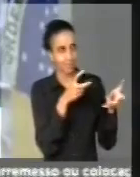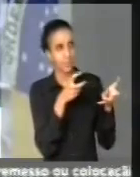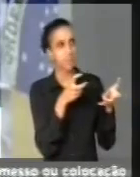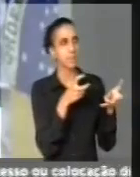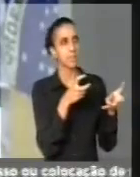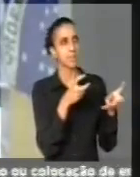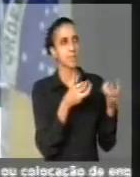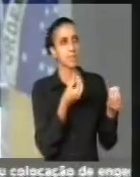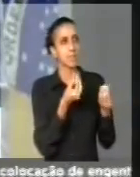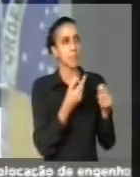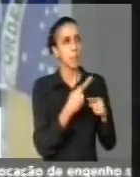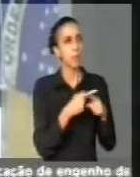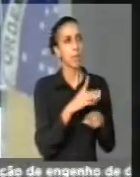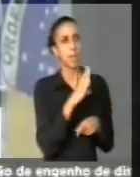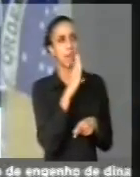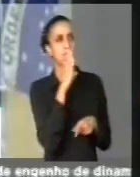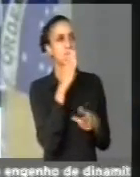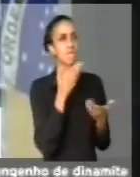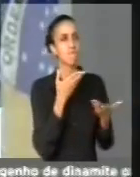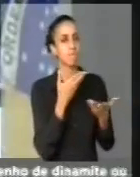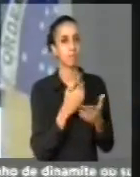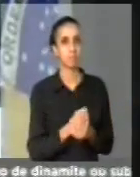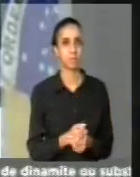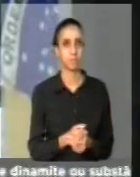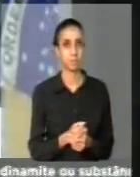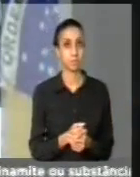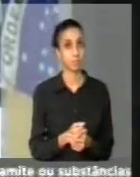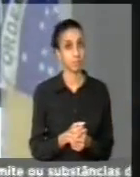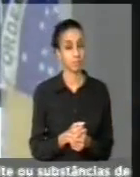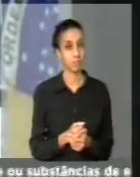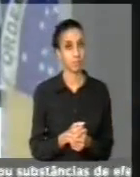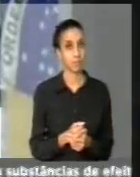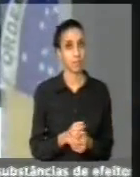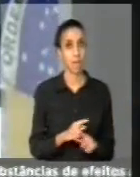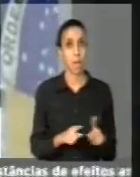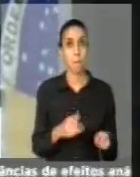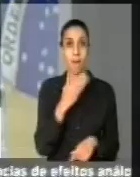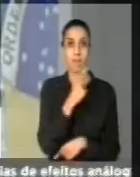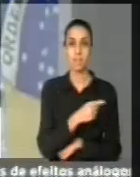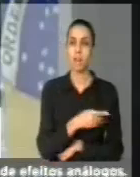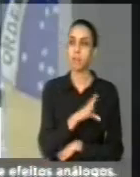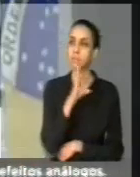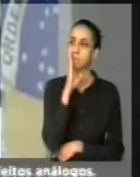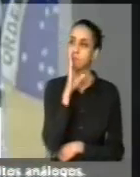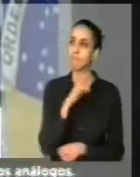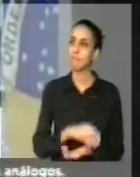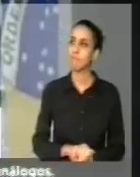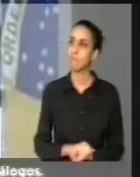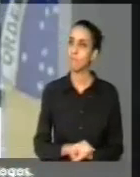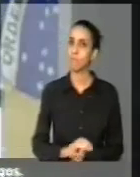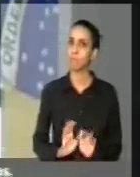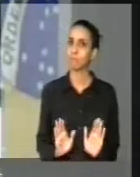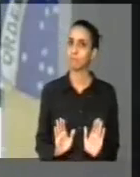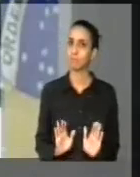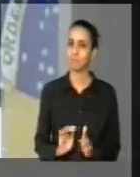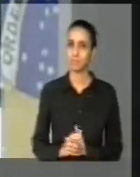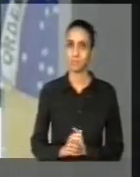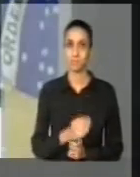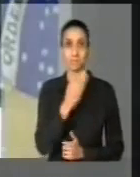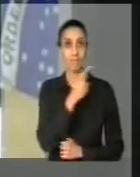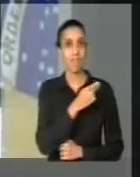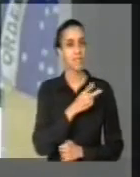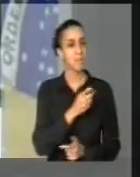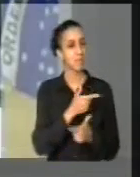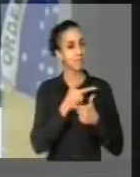interpretavam das mais diferentes formas. E a verdade ficava com ele. Era um homem de bom